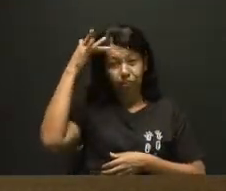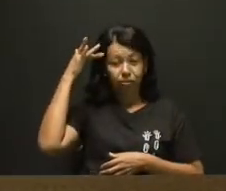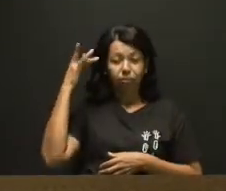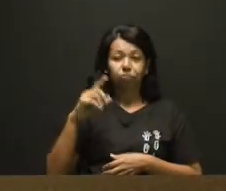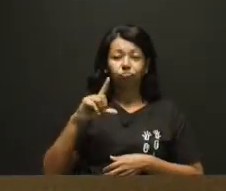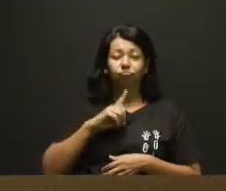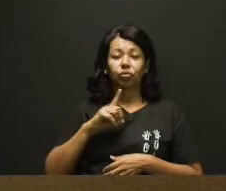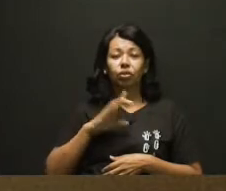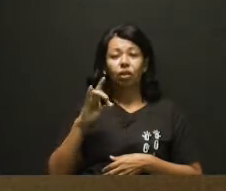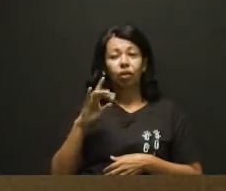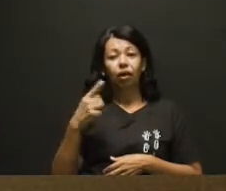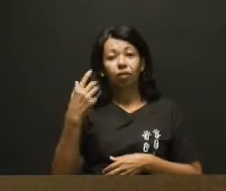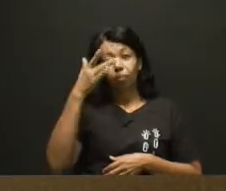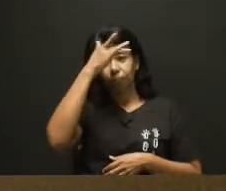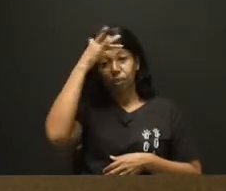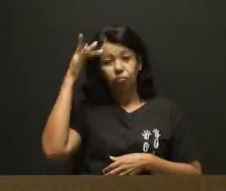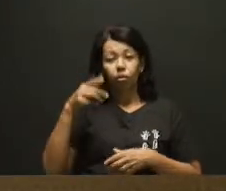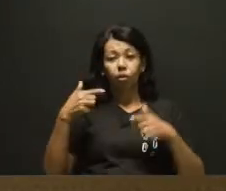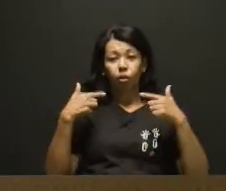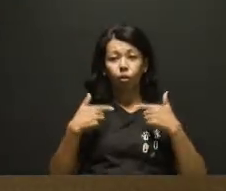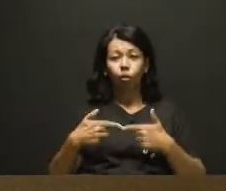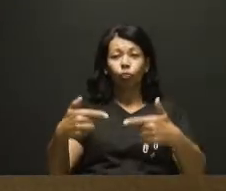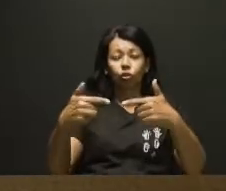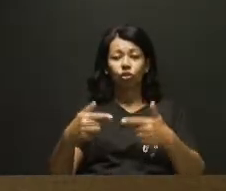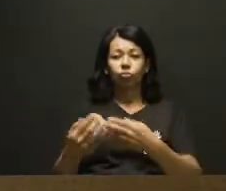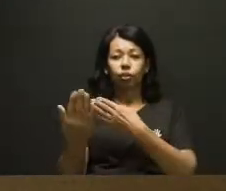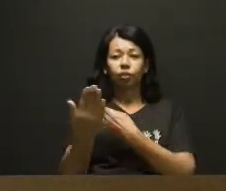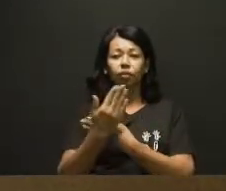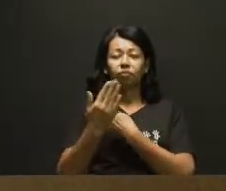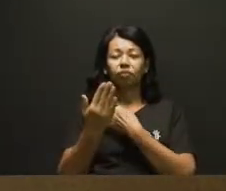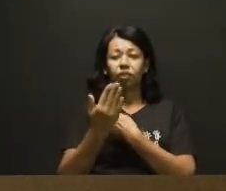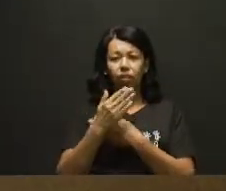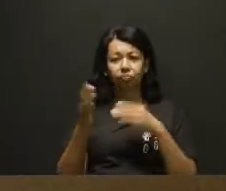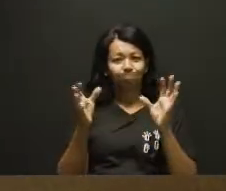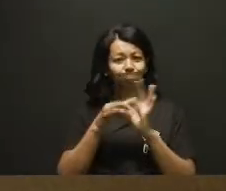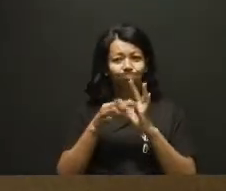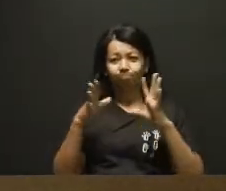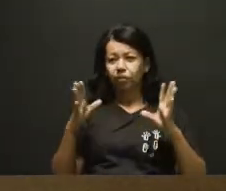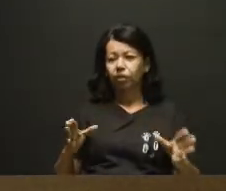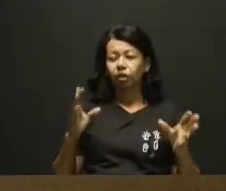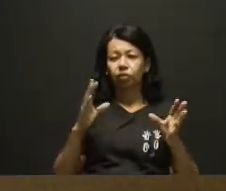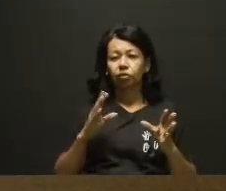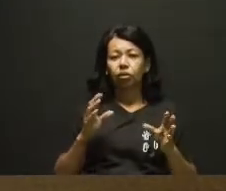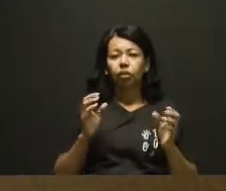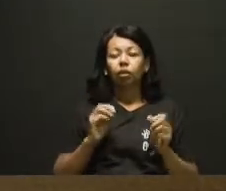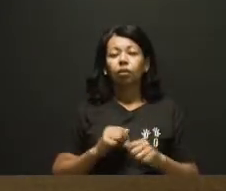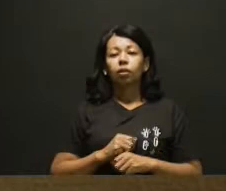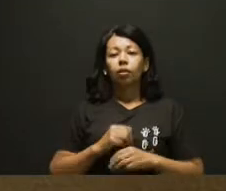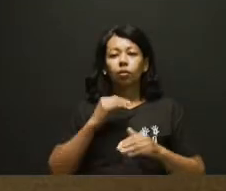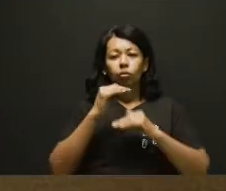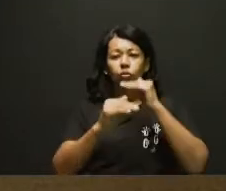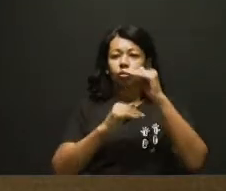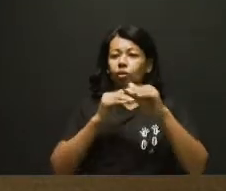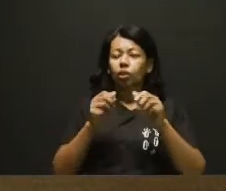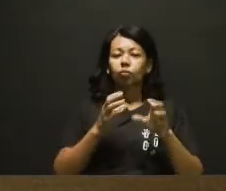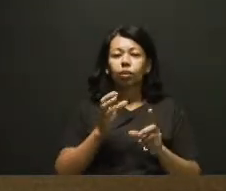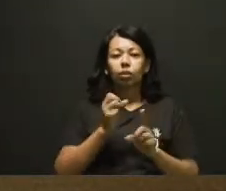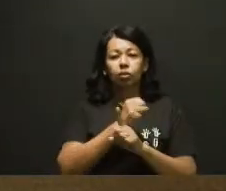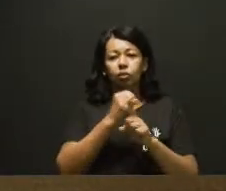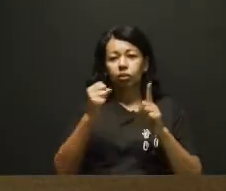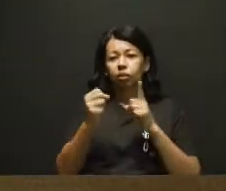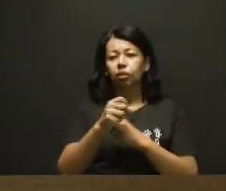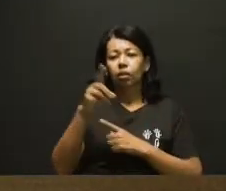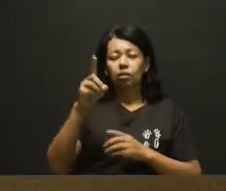luta para defender a construir uma sociedade igualitária para todos todos têm o mesmo